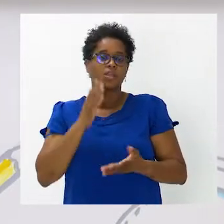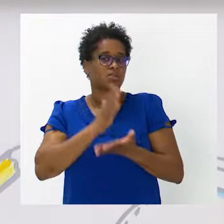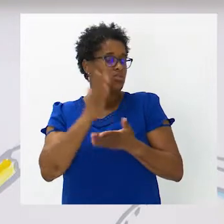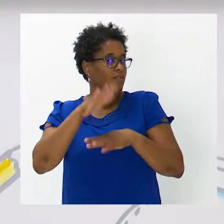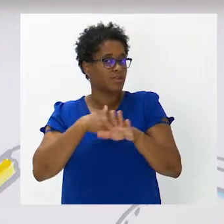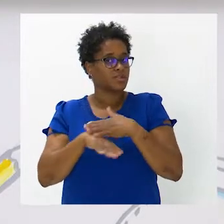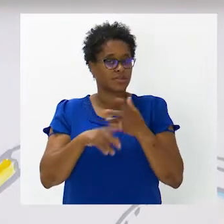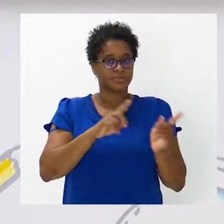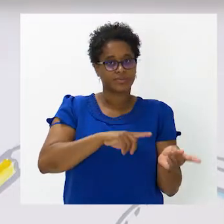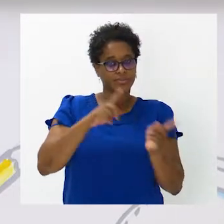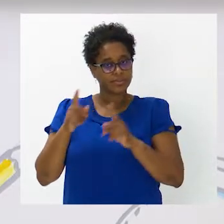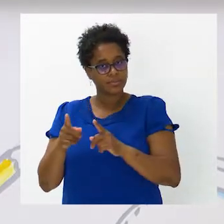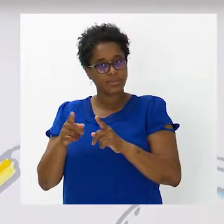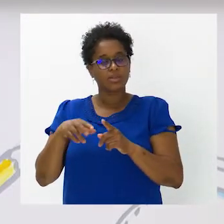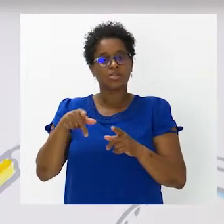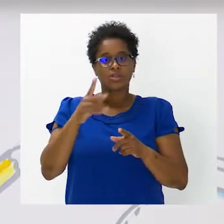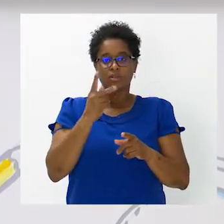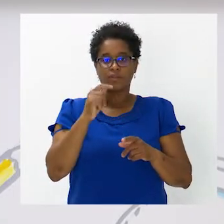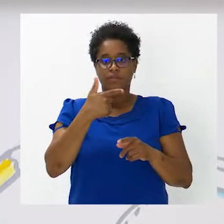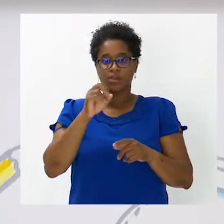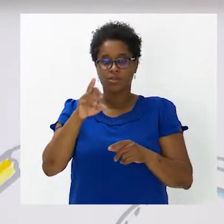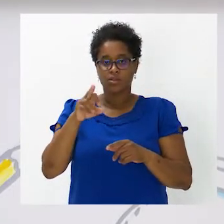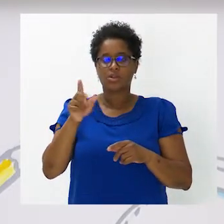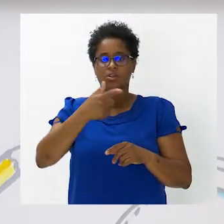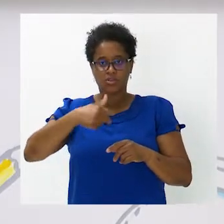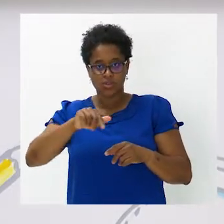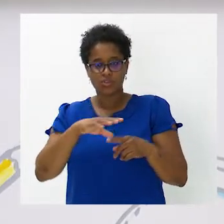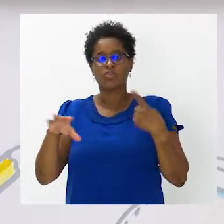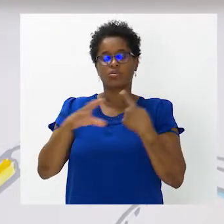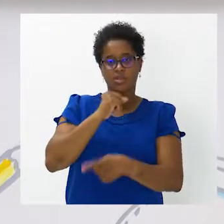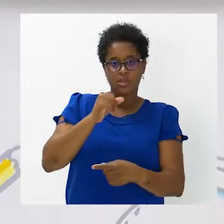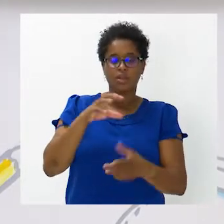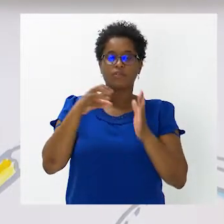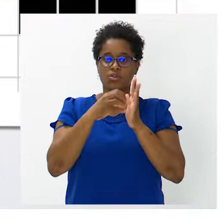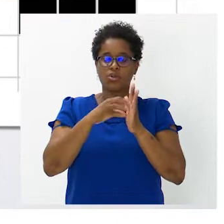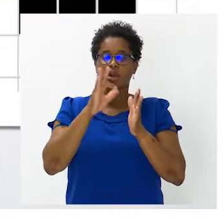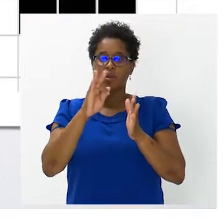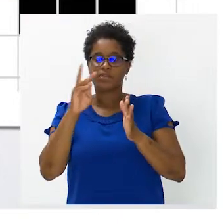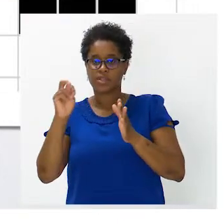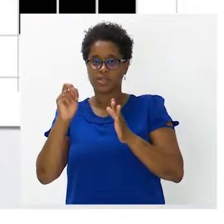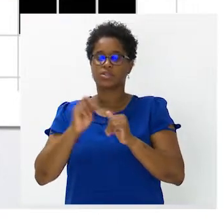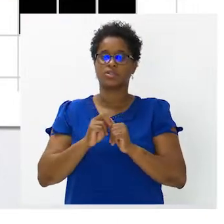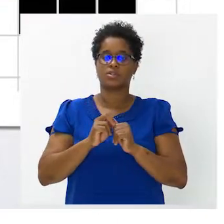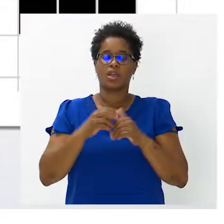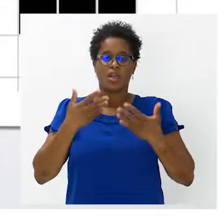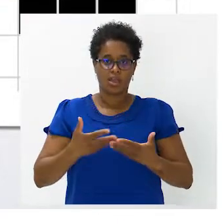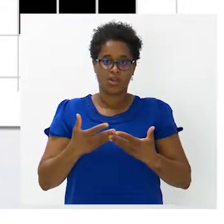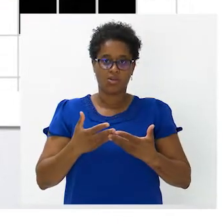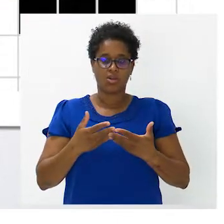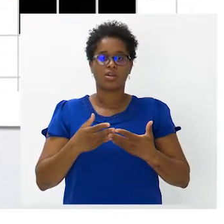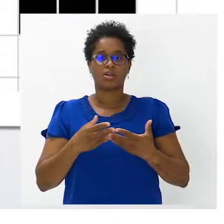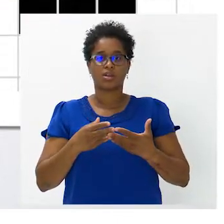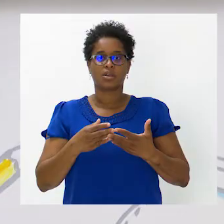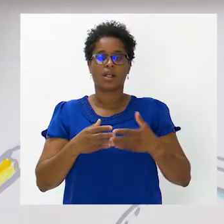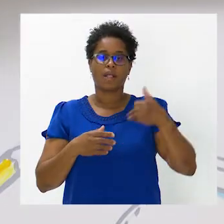Basta fazer a translação segundo este vetor, nós iremos obter a figura F3. Bom, vamos agora para a